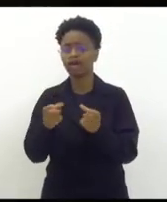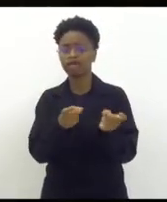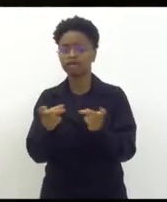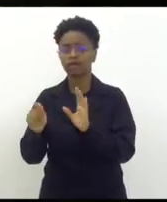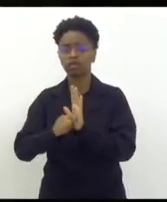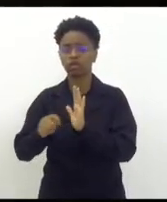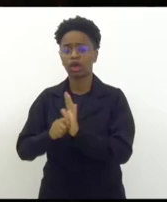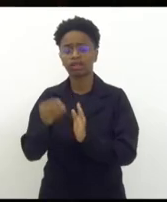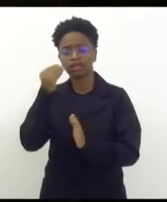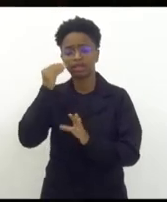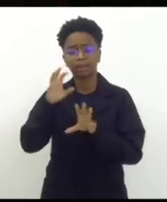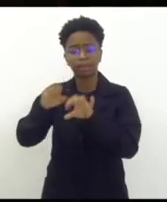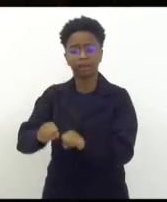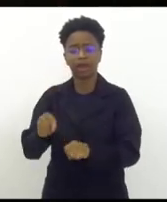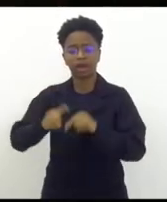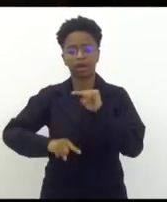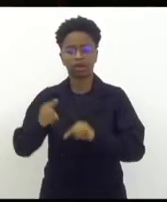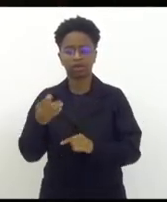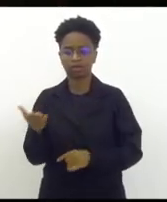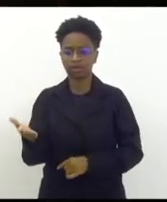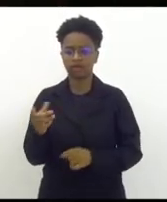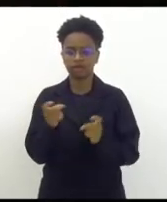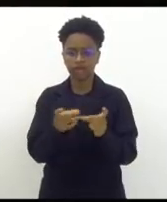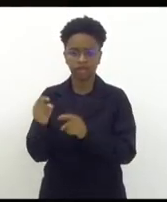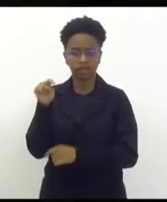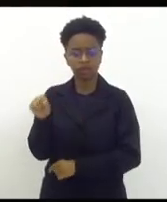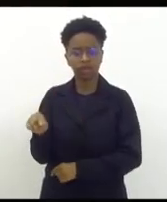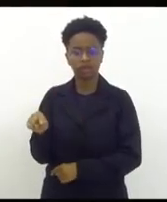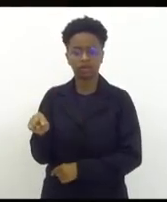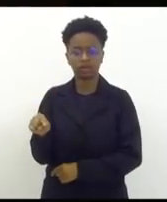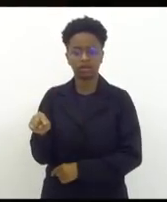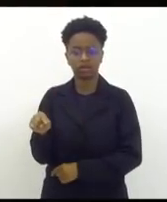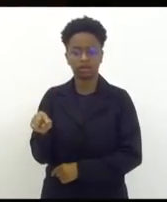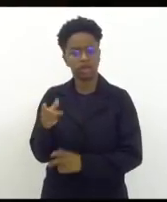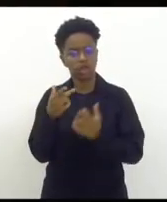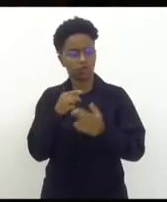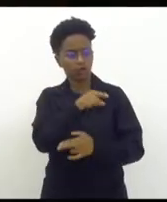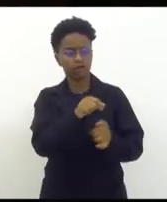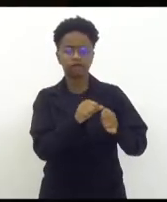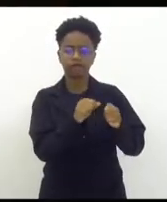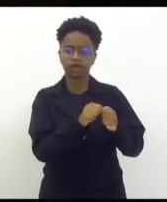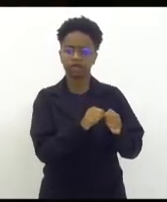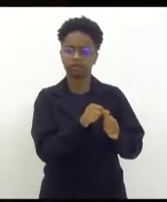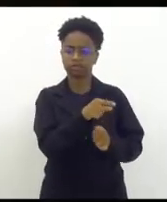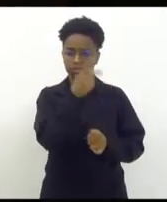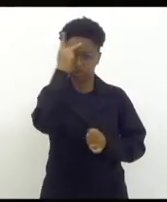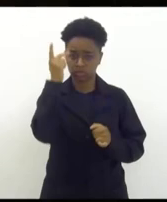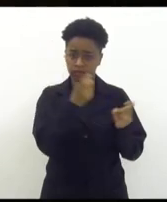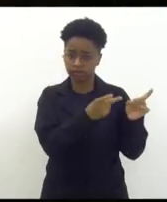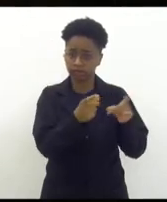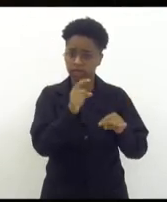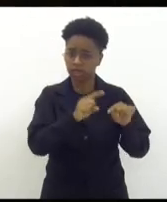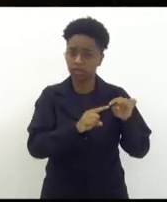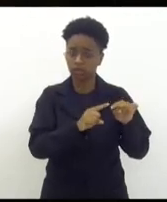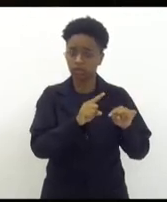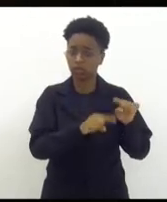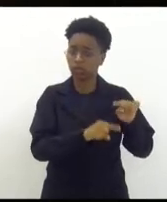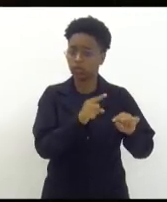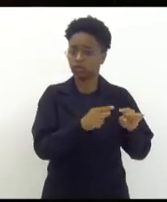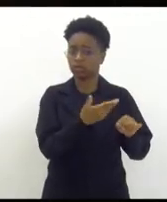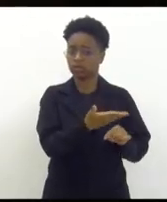tentaram aprender a droga que está sendo vendida com tamanho truculência com que fizeram contra aquele